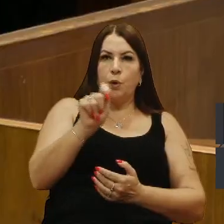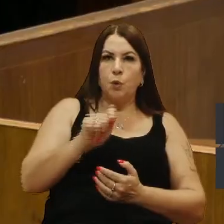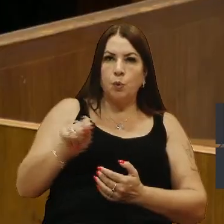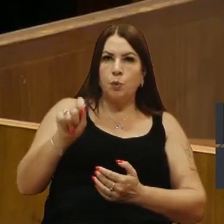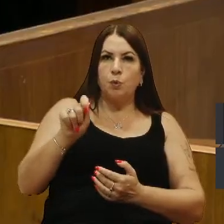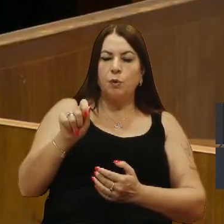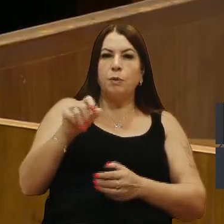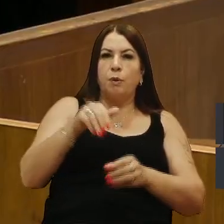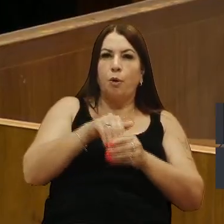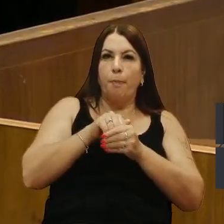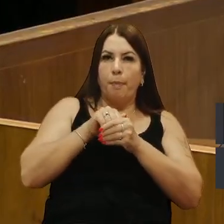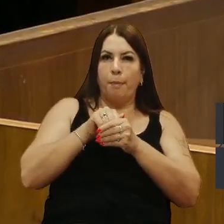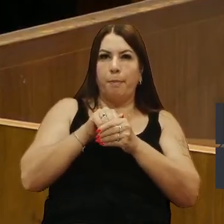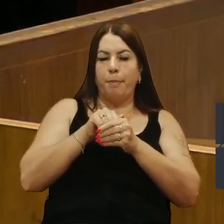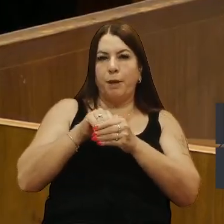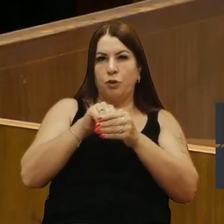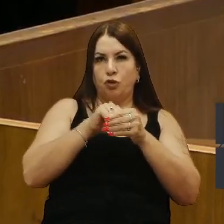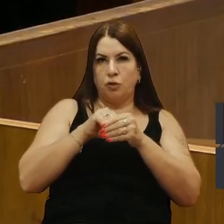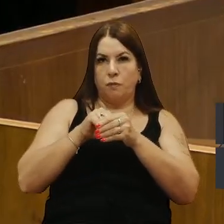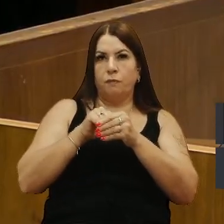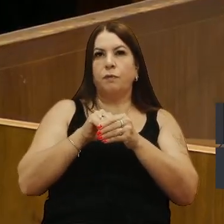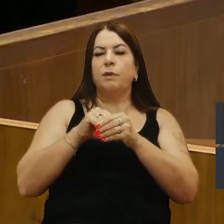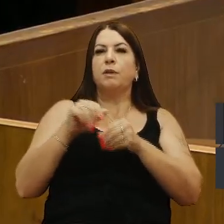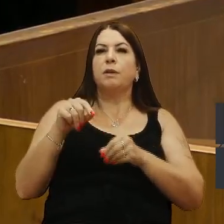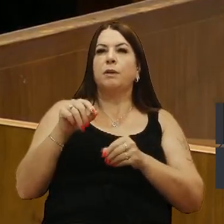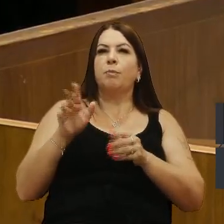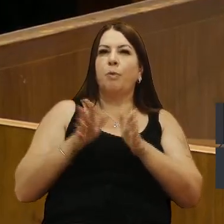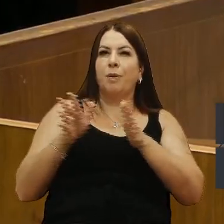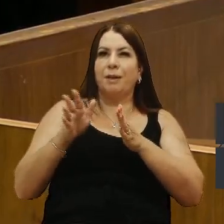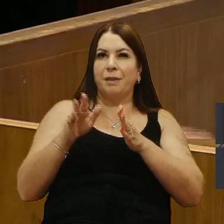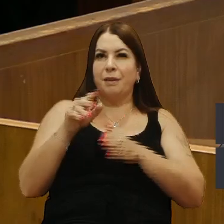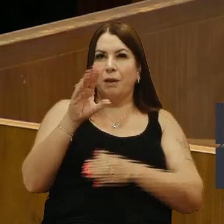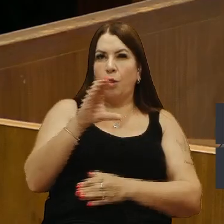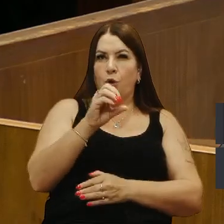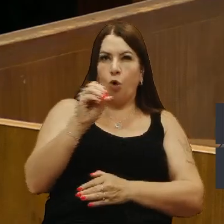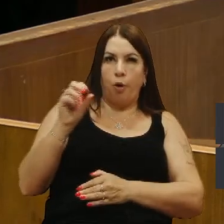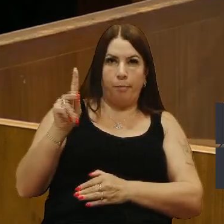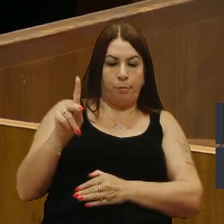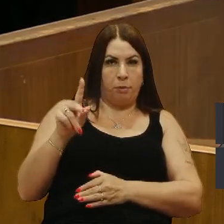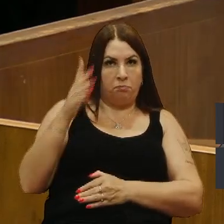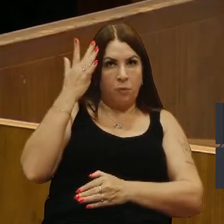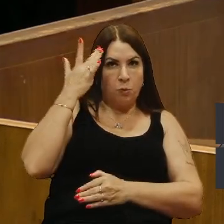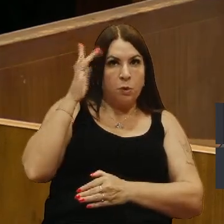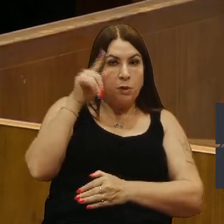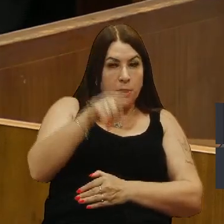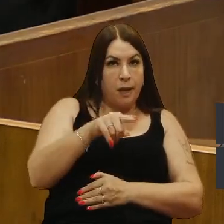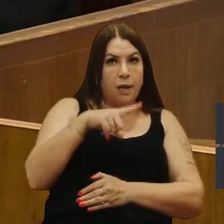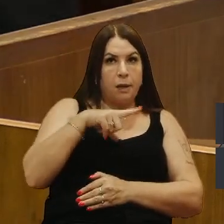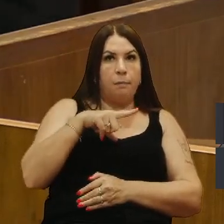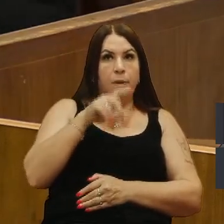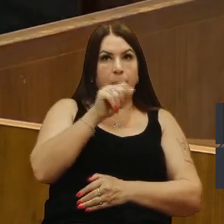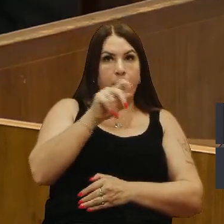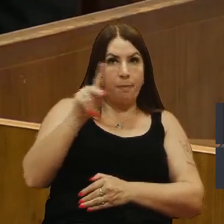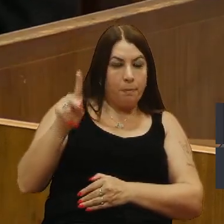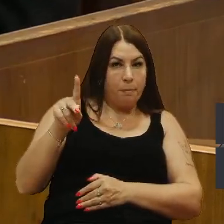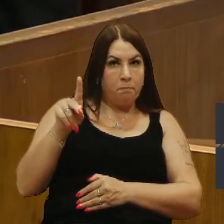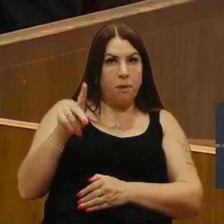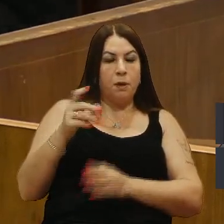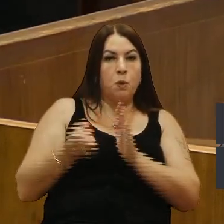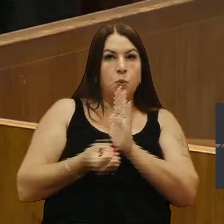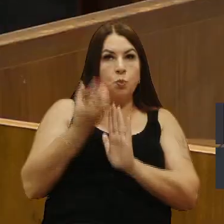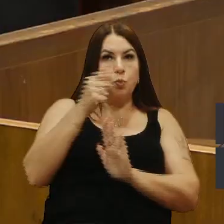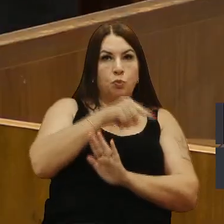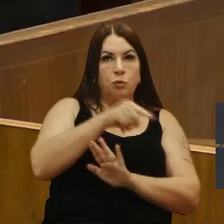da Cooperativa de Mobilidade Urbana, a Liga COP, que, quem não sabe, este aplicativo